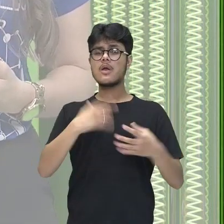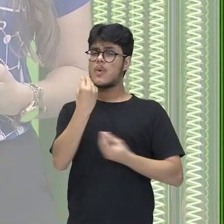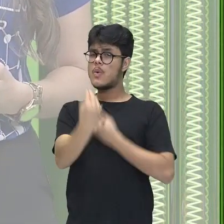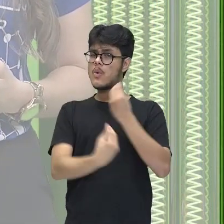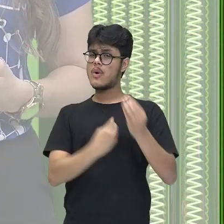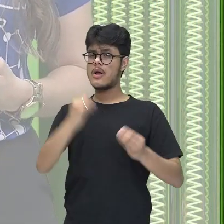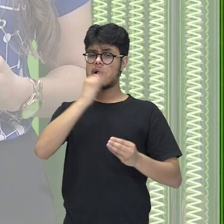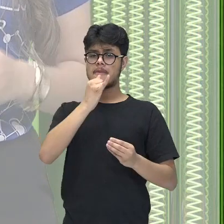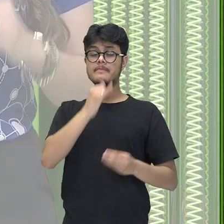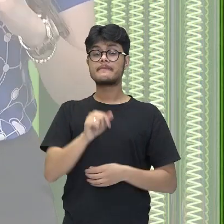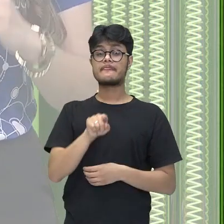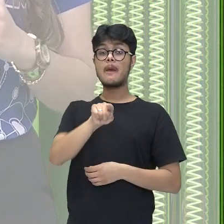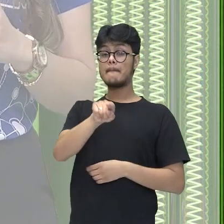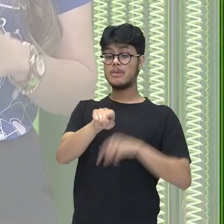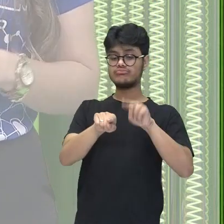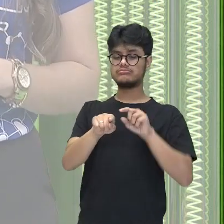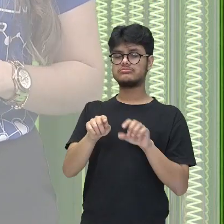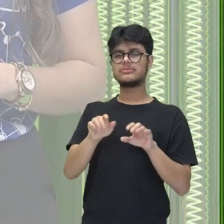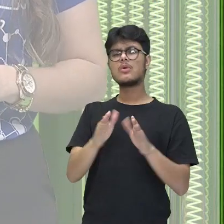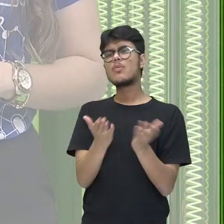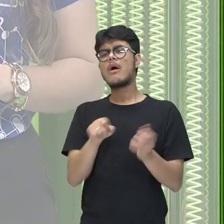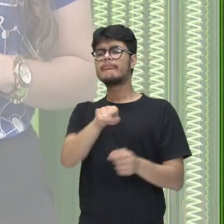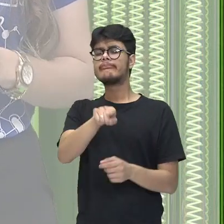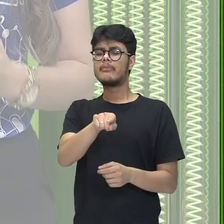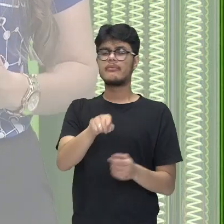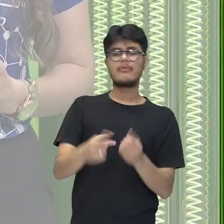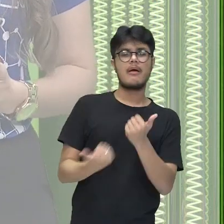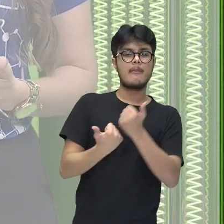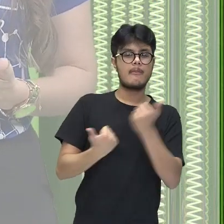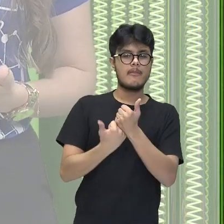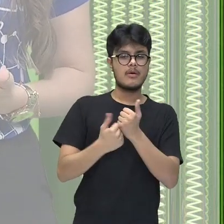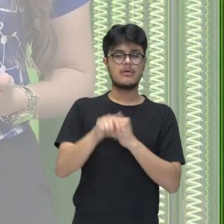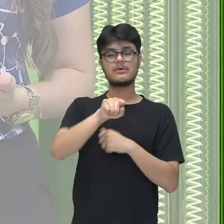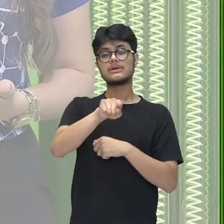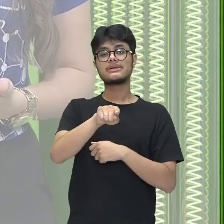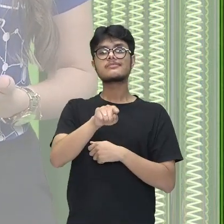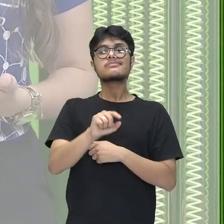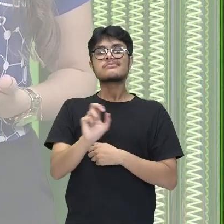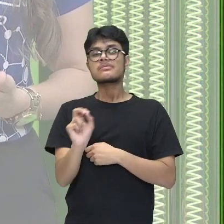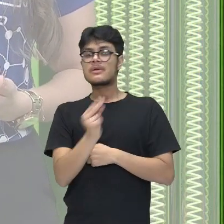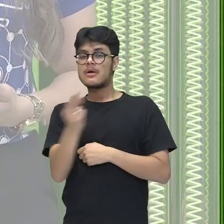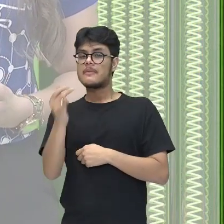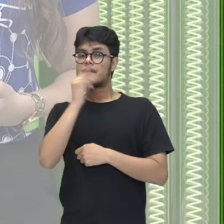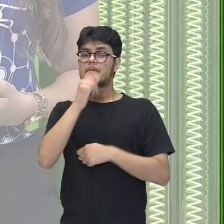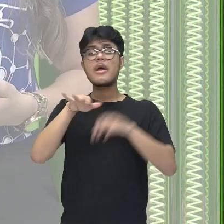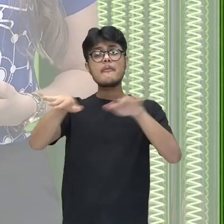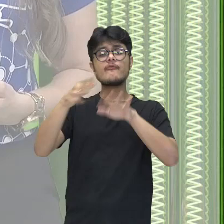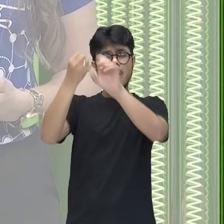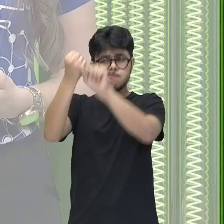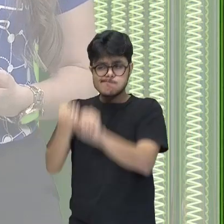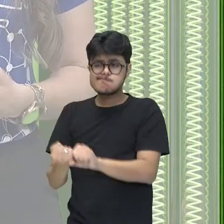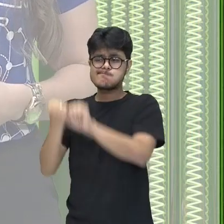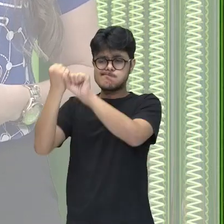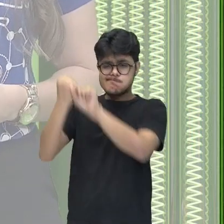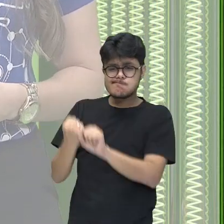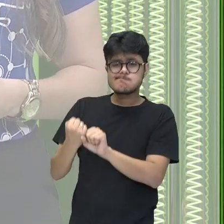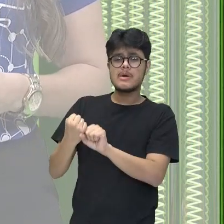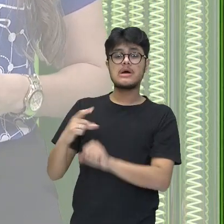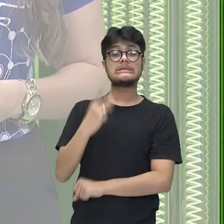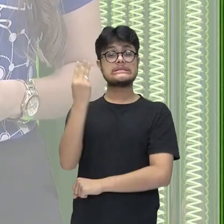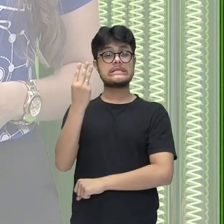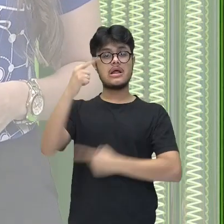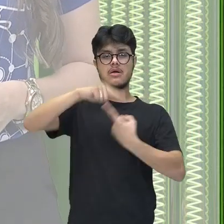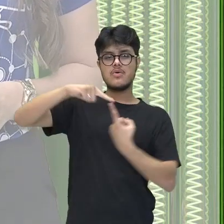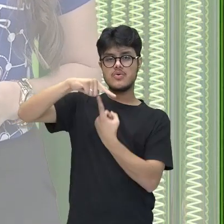do ponto de apoio, né, que é a base ali, e dos pontos de ação das forças potente e